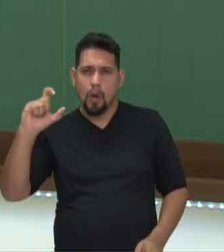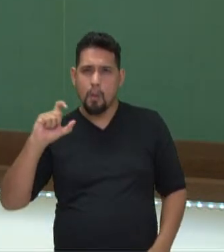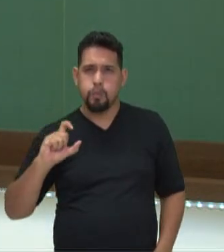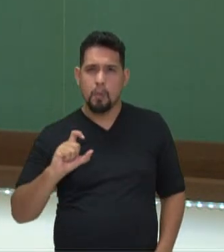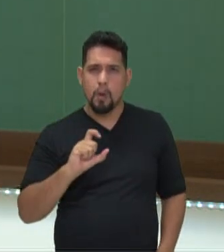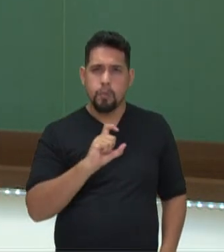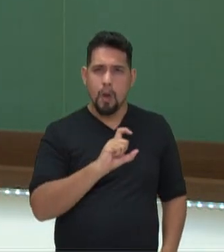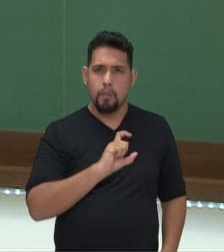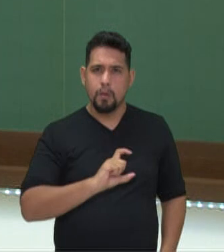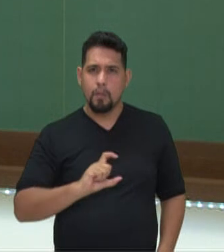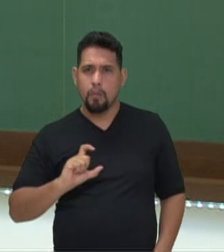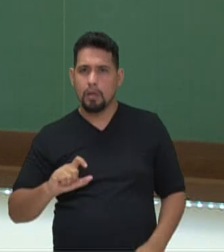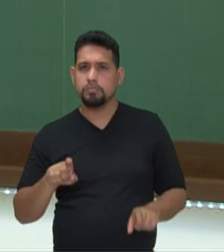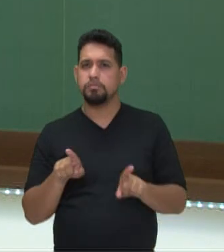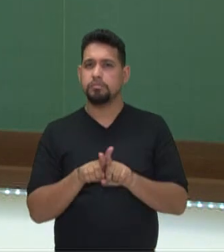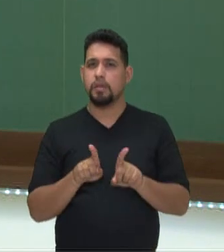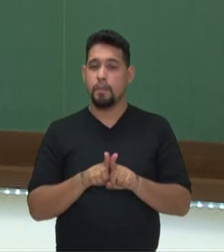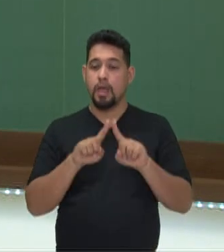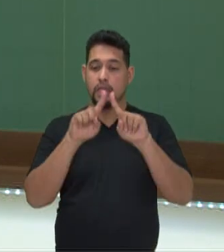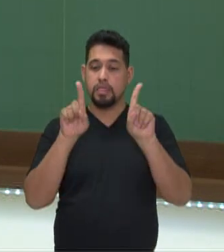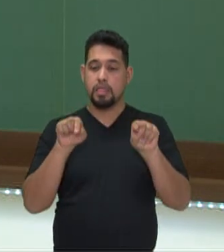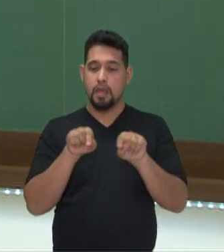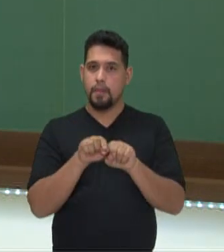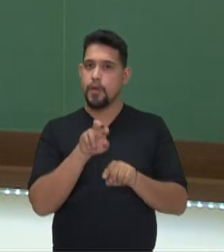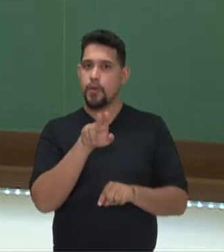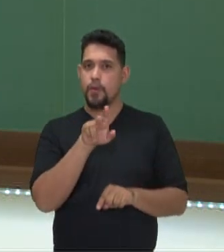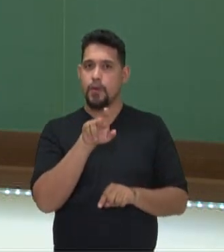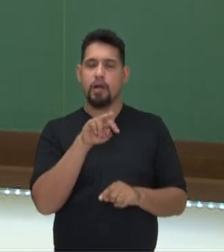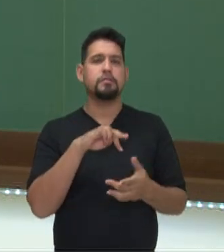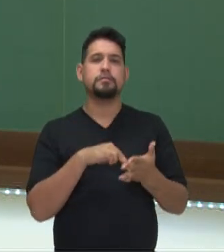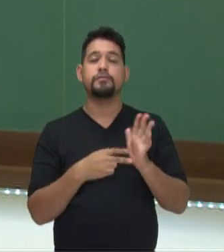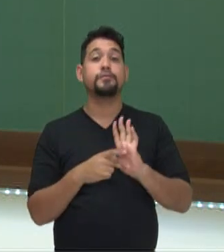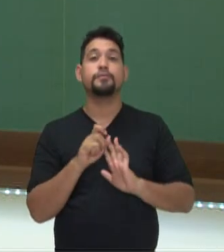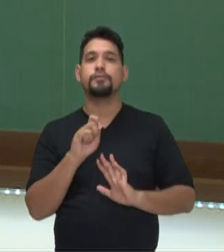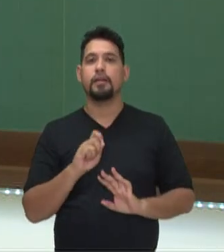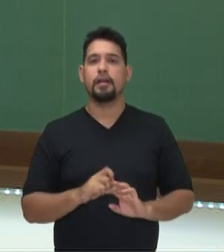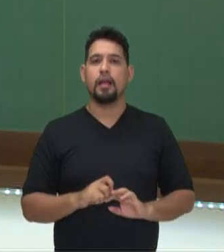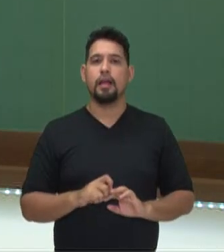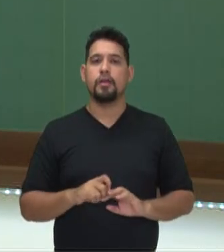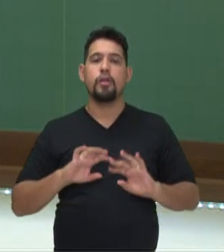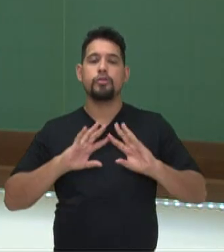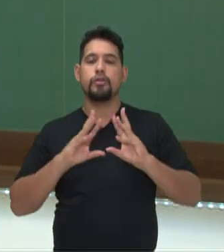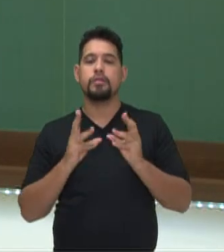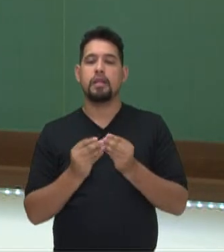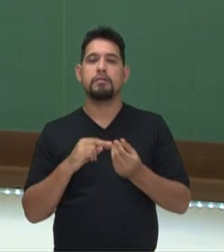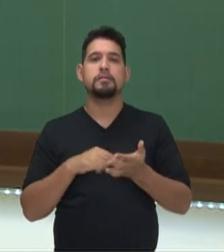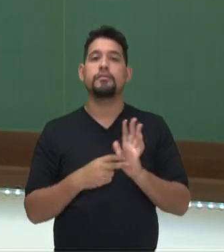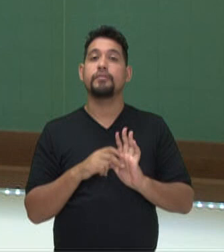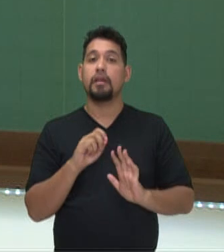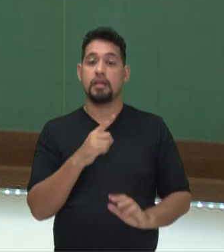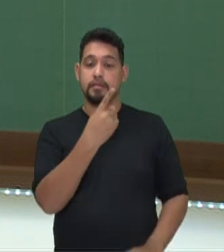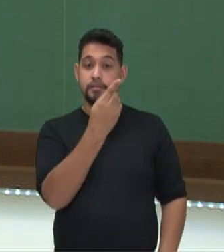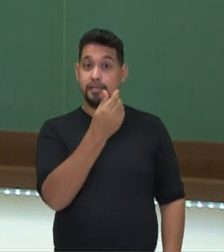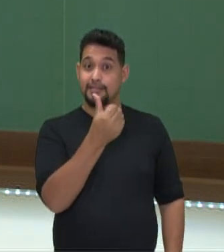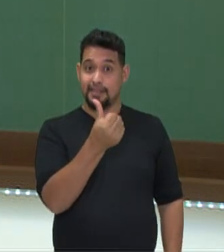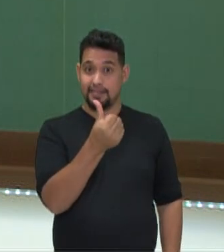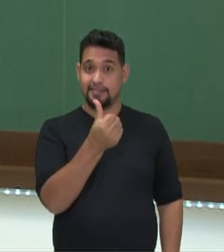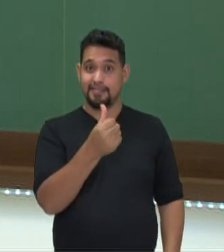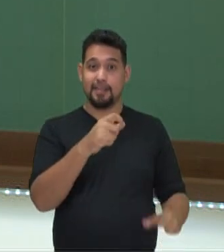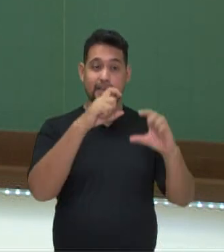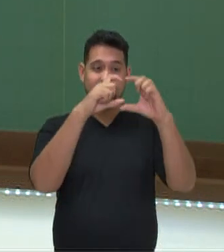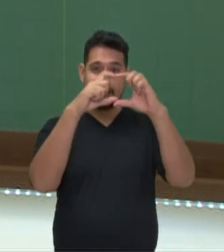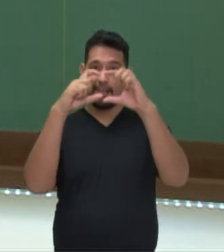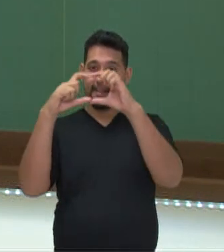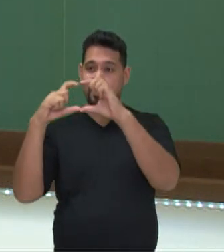menores e com o mesmo tamanho, significa que no total nós teremos 16